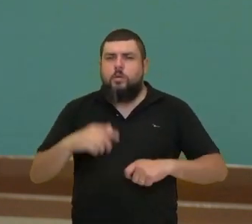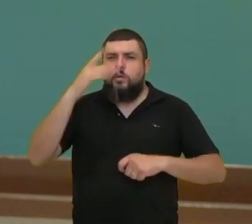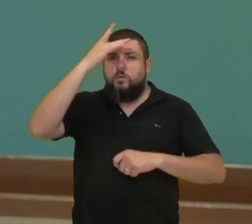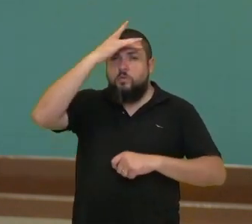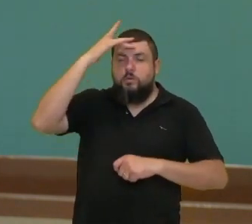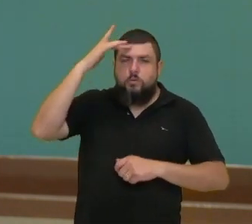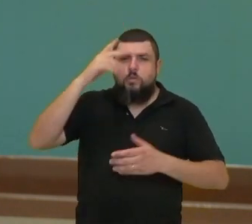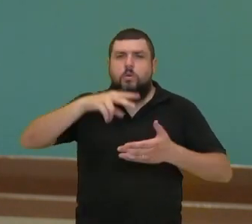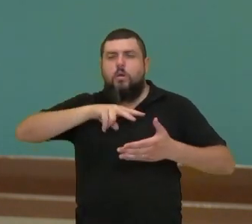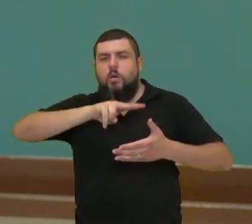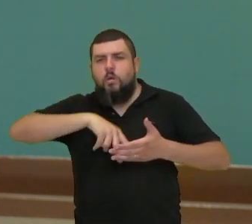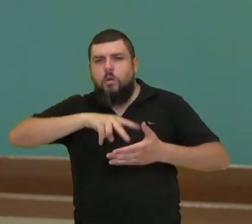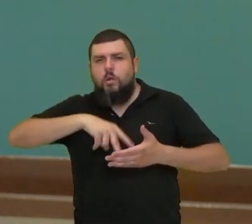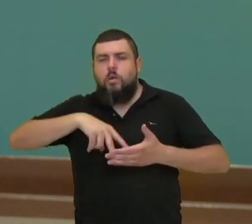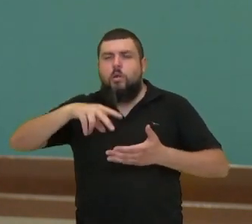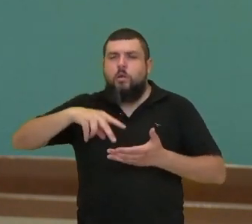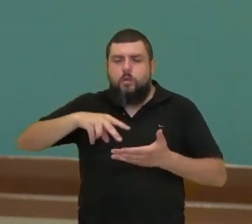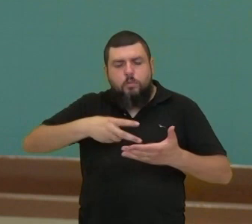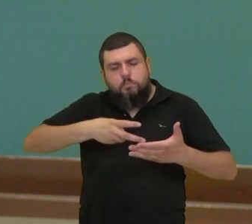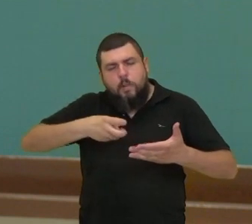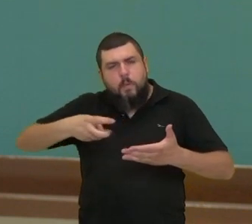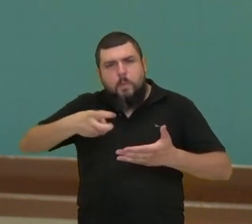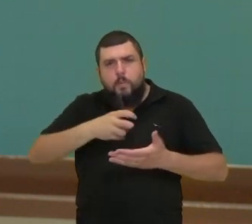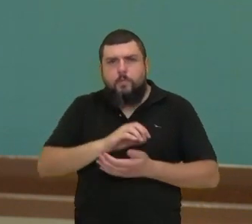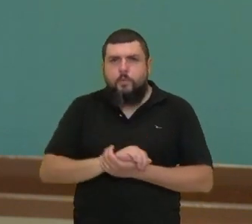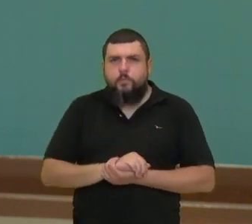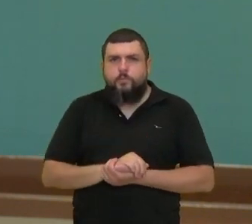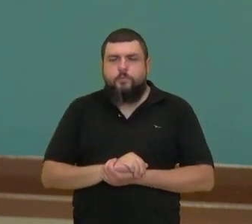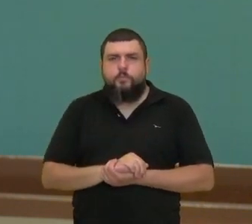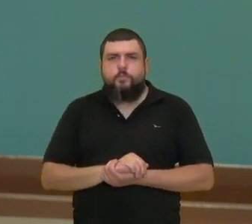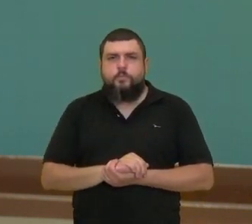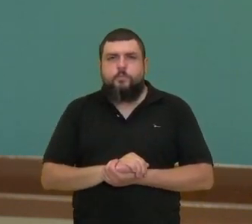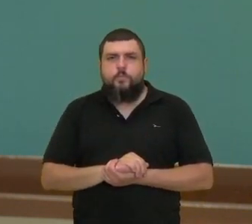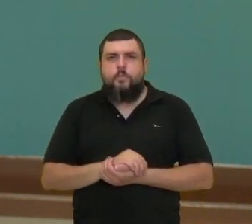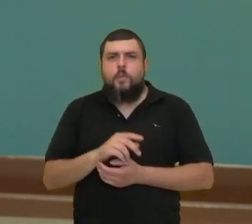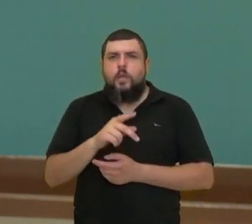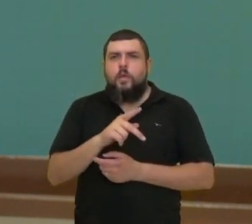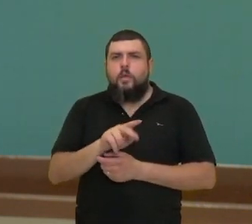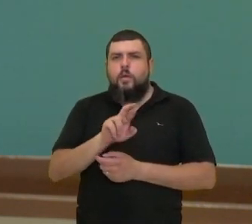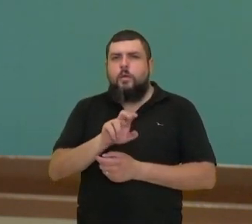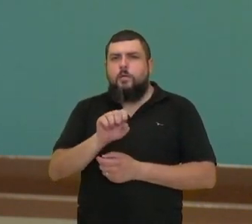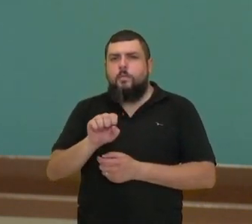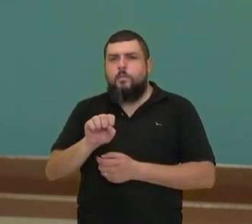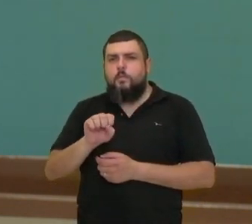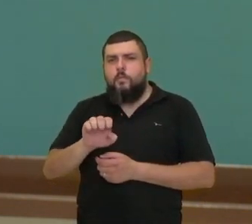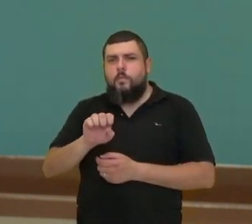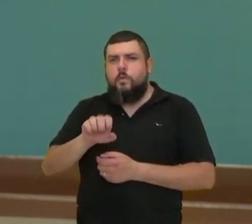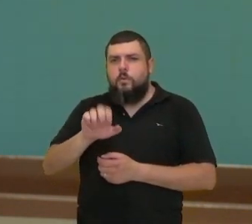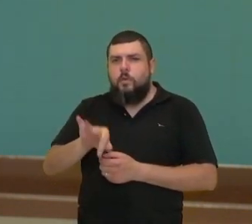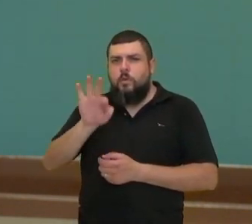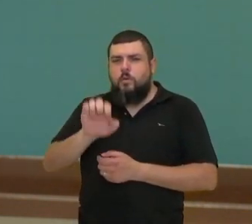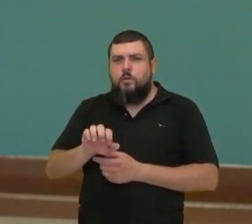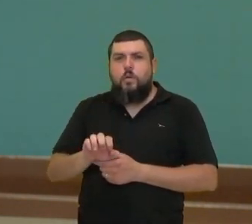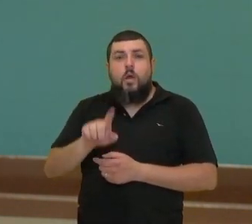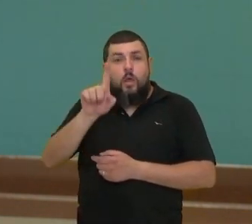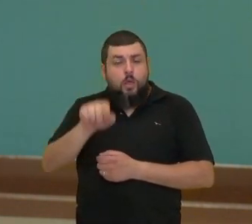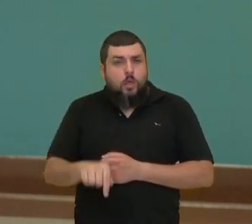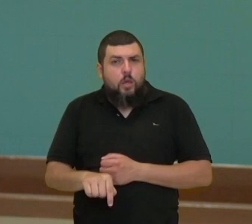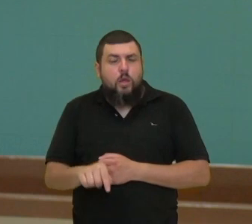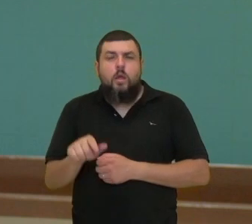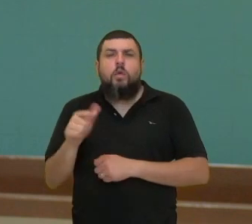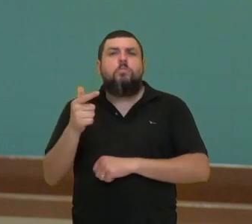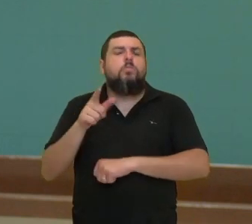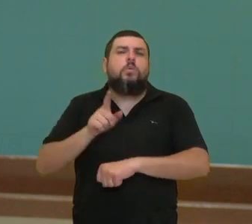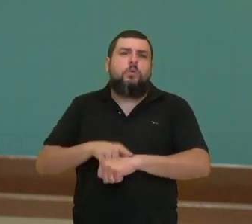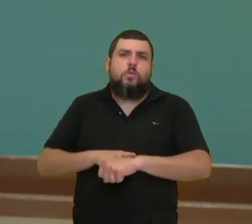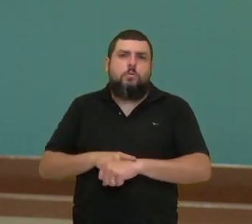aquele texto. O presente é atemporal, porque não se refere agora, mas a qualquer momento. O que é atemporal? Que não tem um